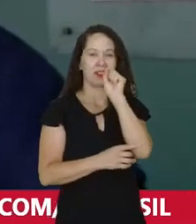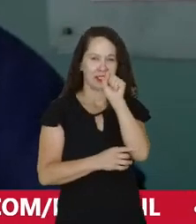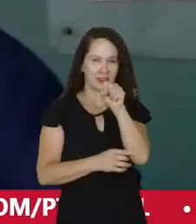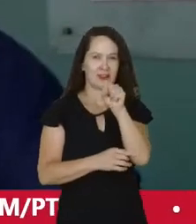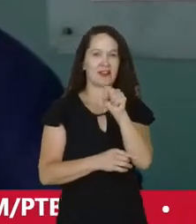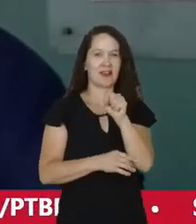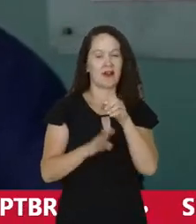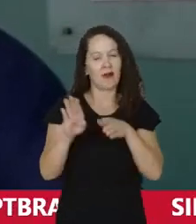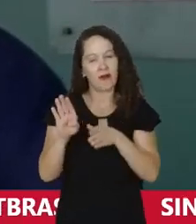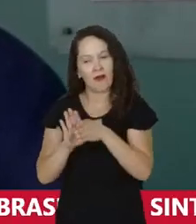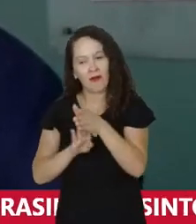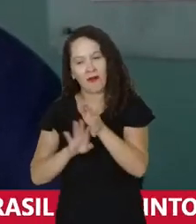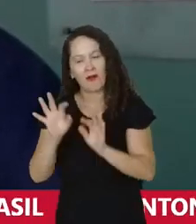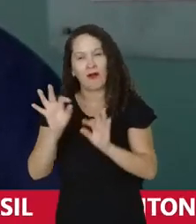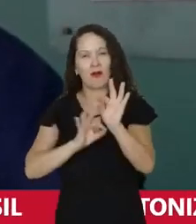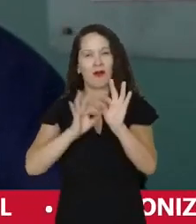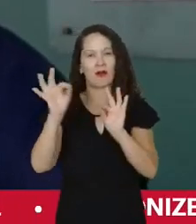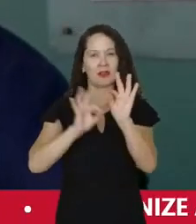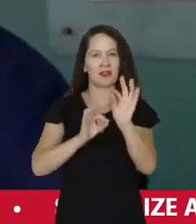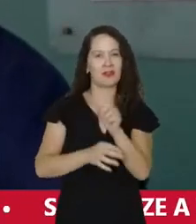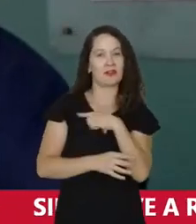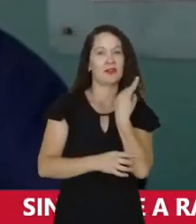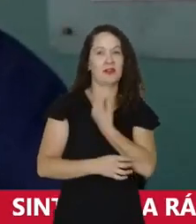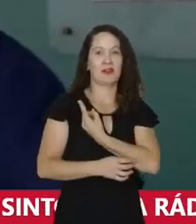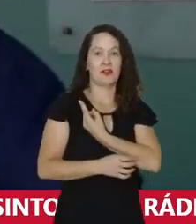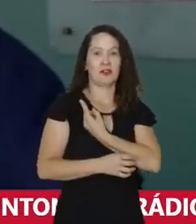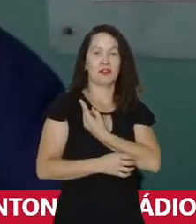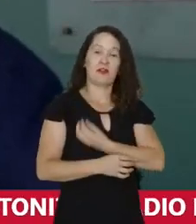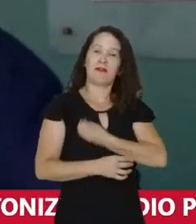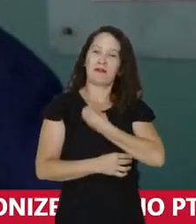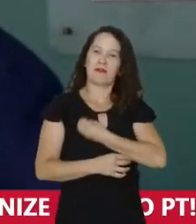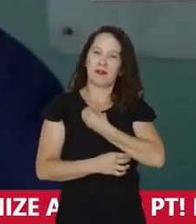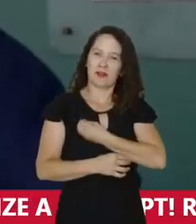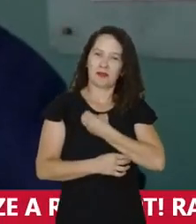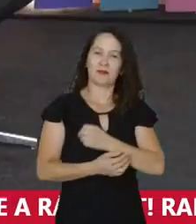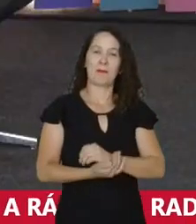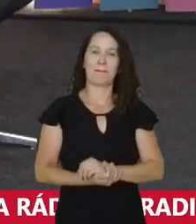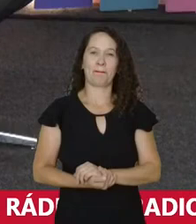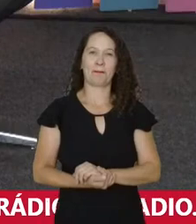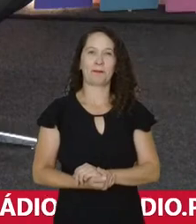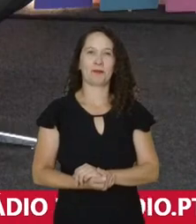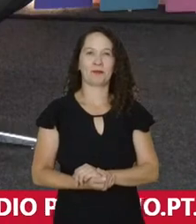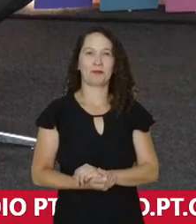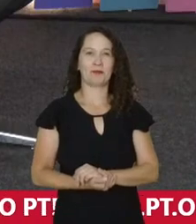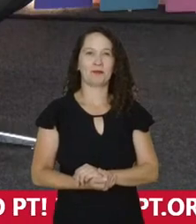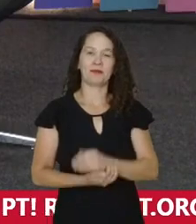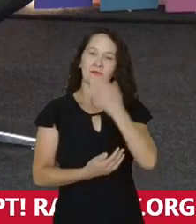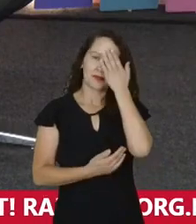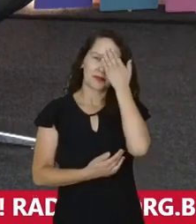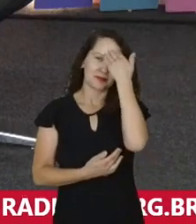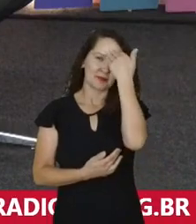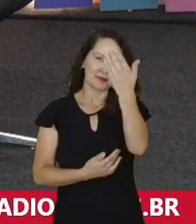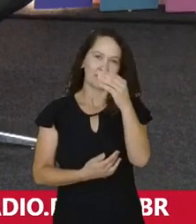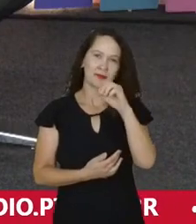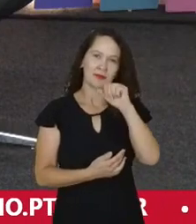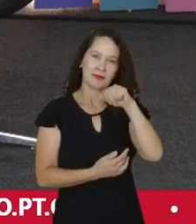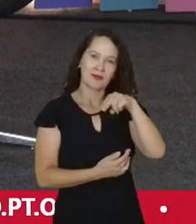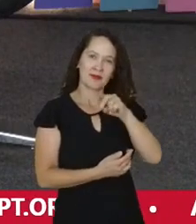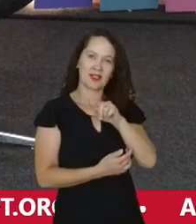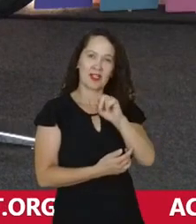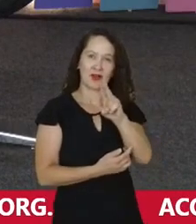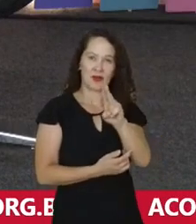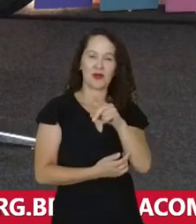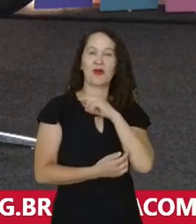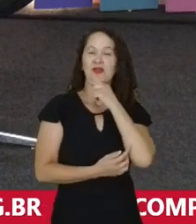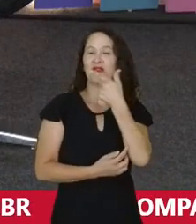que orienta a nossa trajetória nesse processo. Muito obrigada, Ana Lu. Sem dúvida,